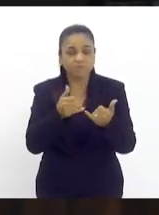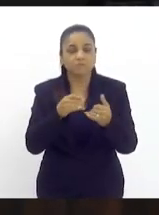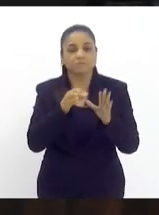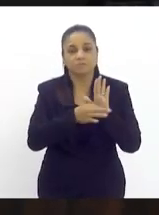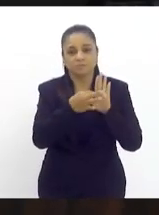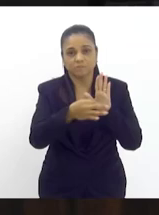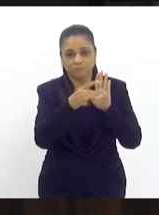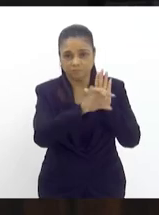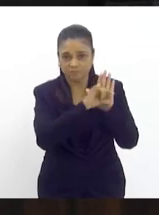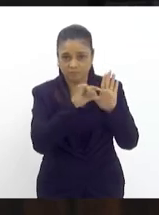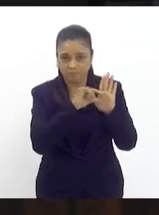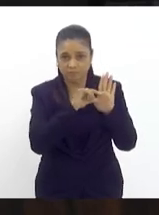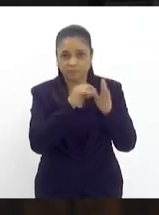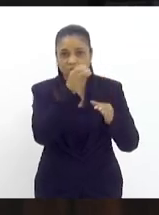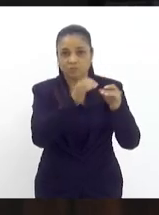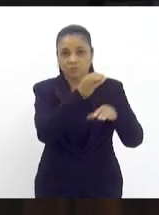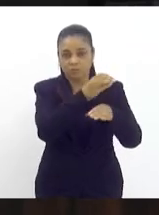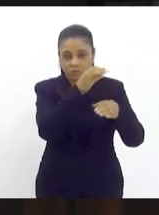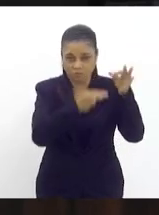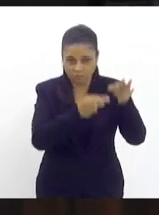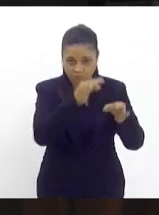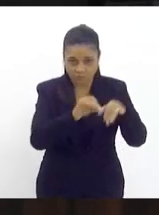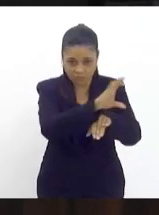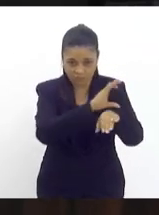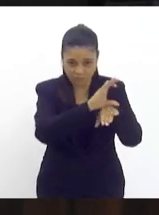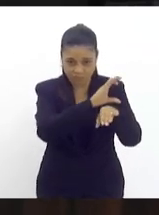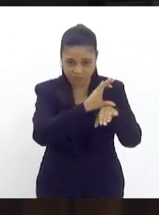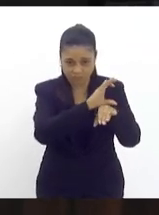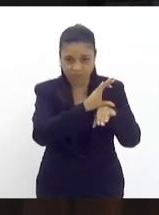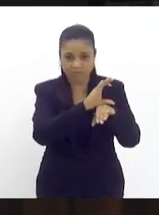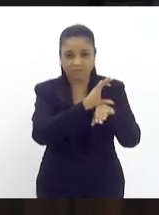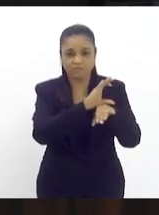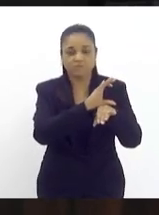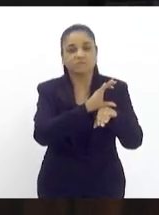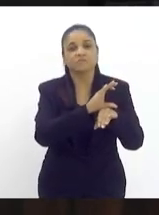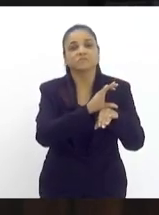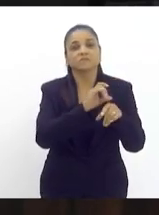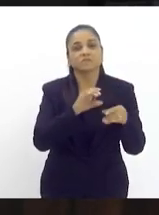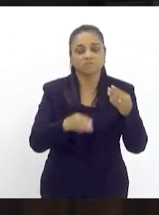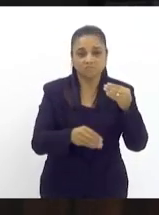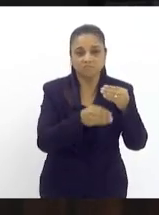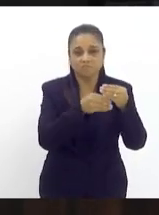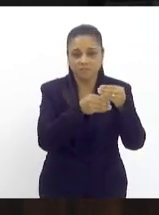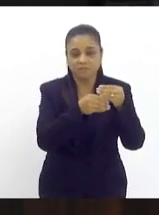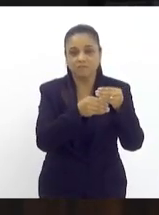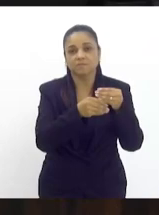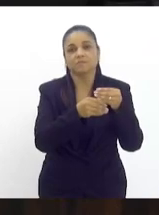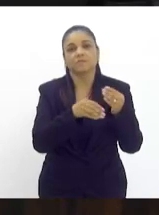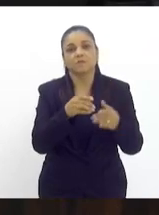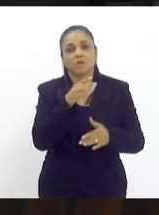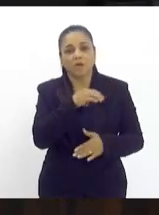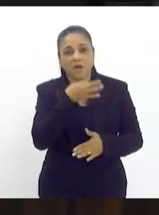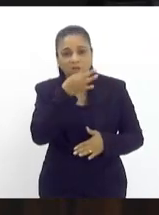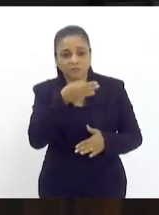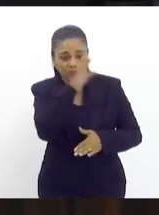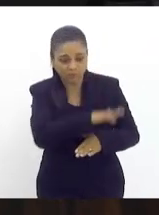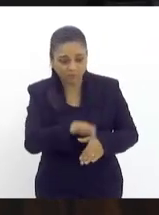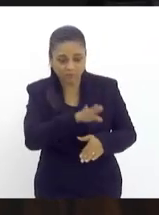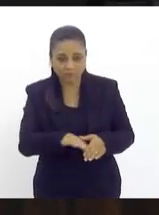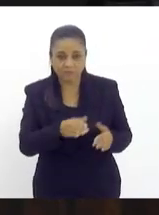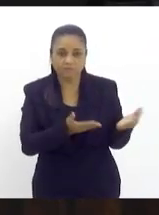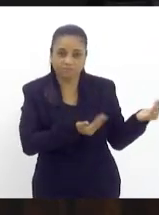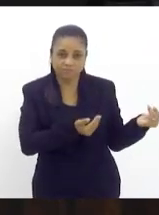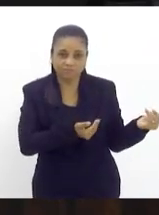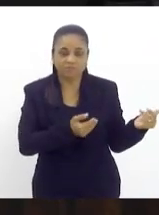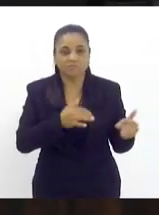comissões de constituição e justiça pela juridicidade com emenda e de assuntos da criança do Adolescente do Idoso